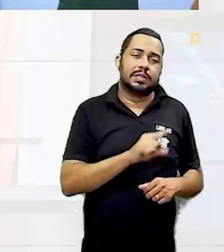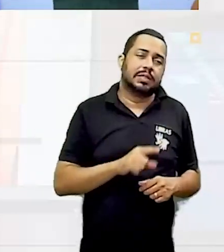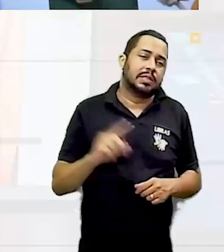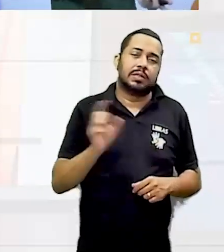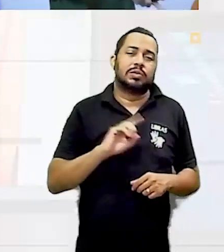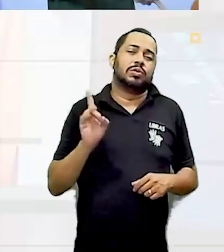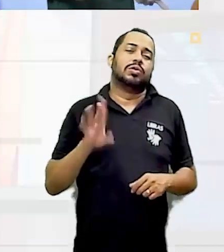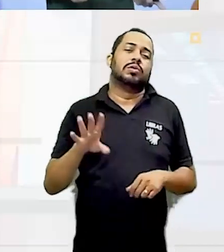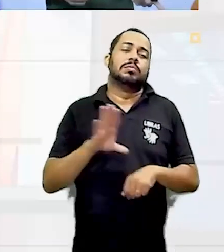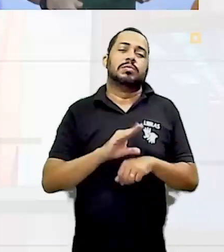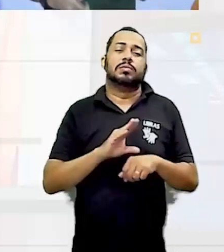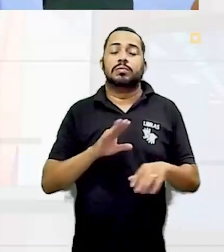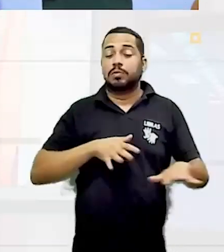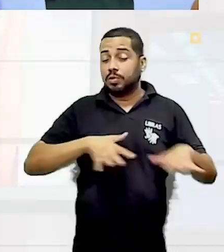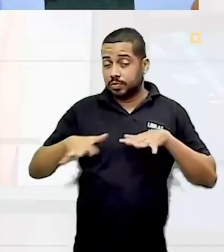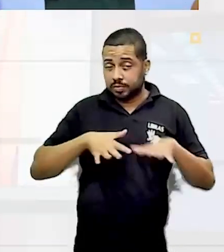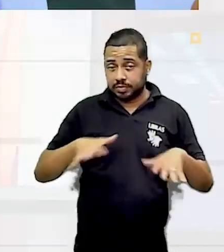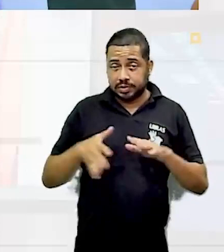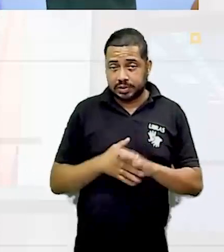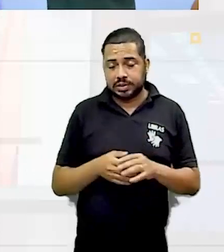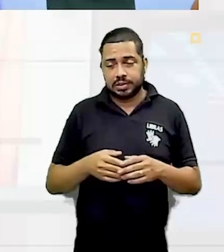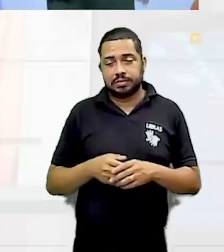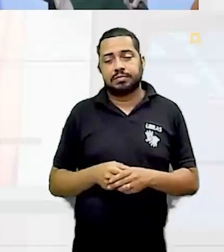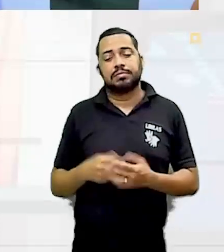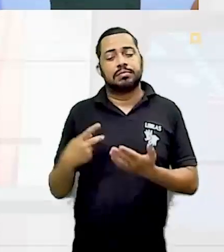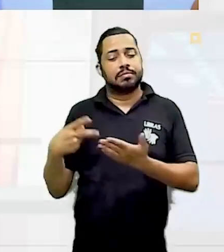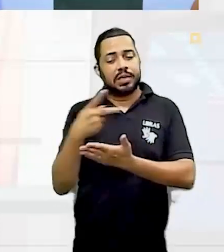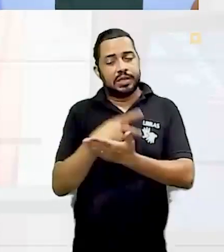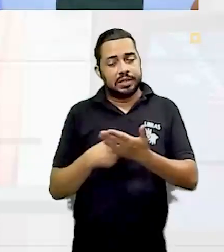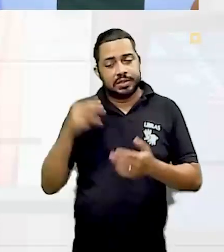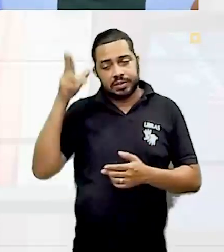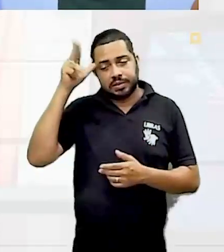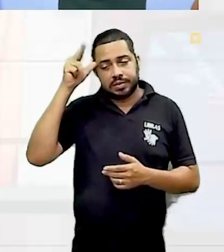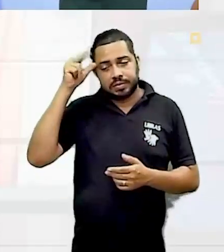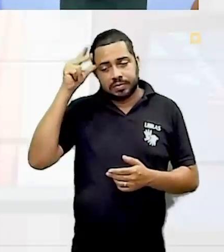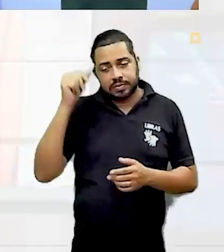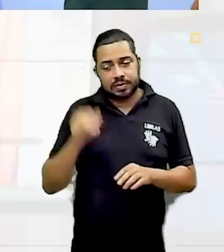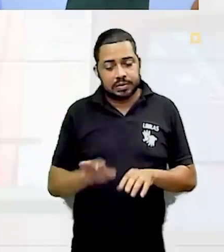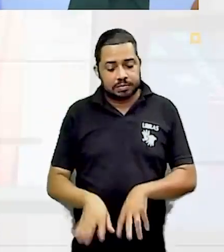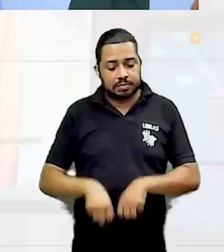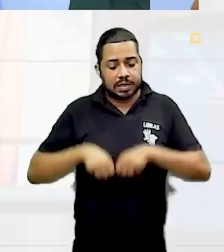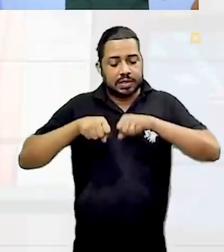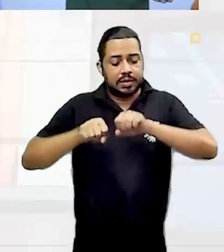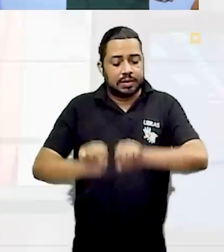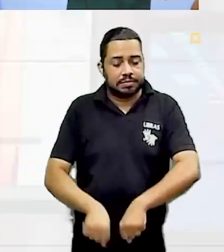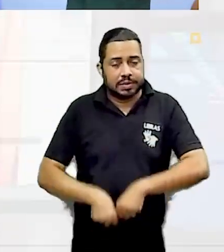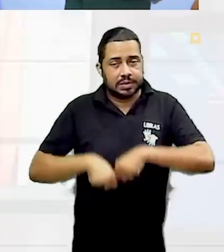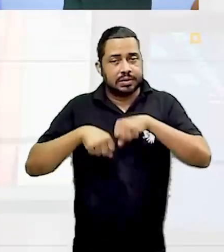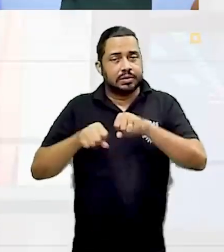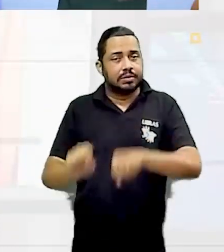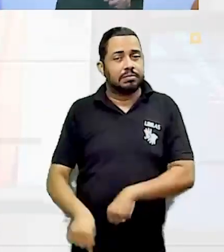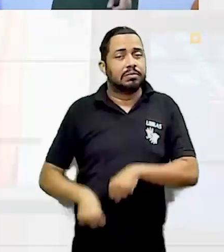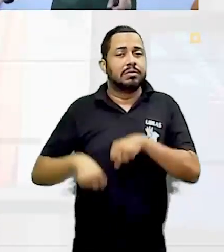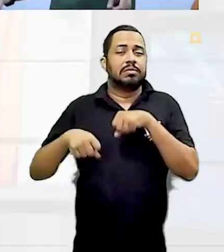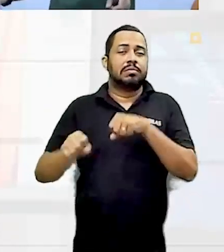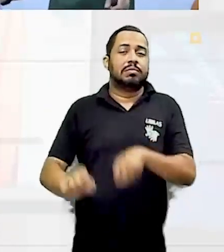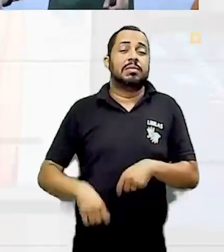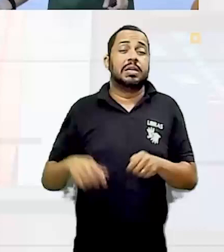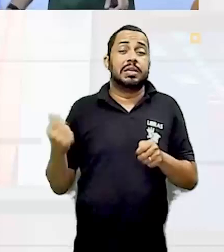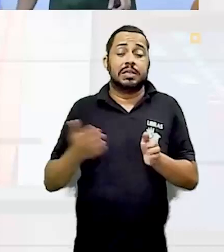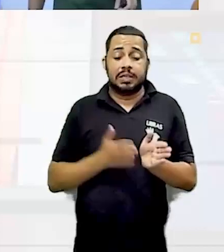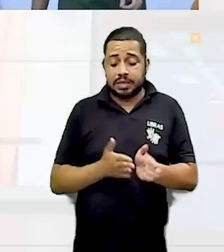não só o movimento, ou não só a imagem do cavalo com as pernas levantadas, mas a sequência que faria o